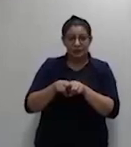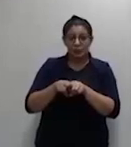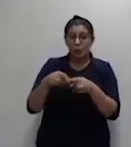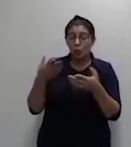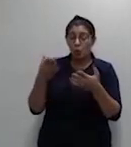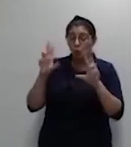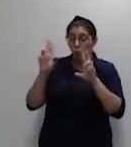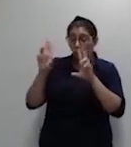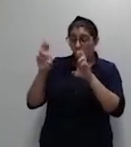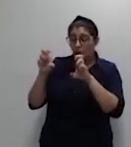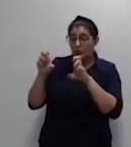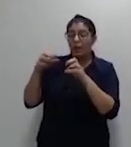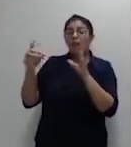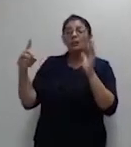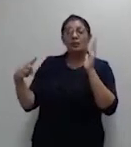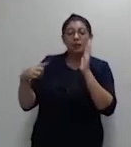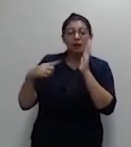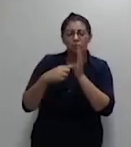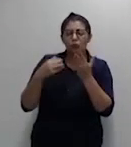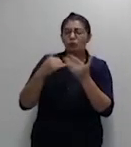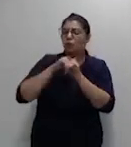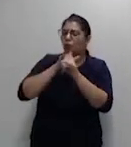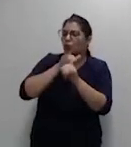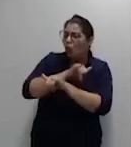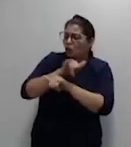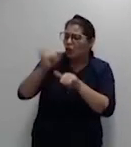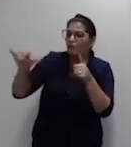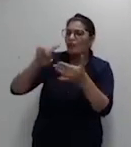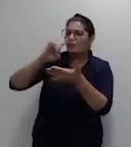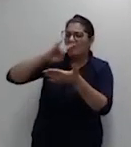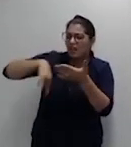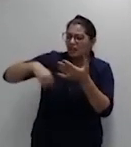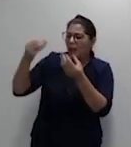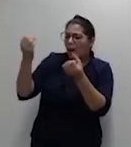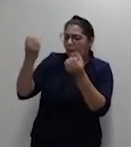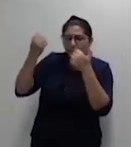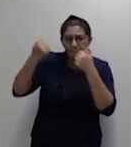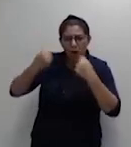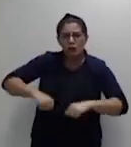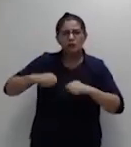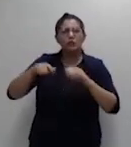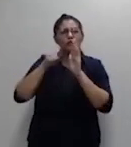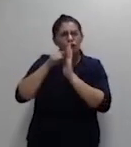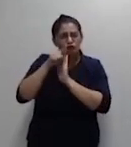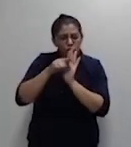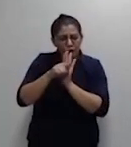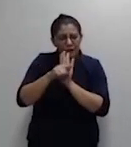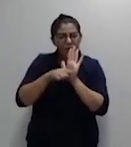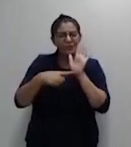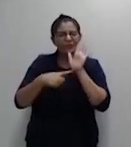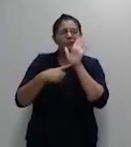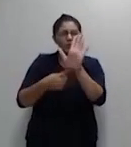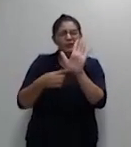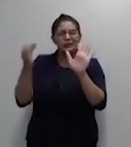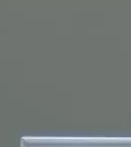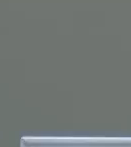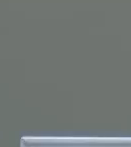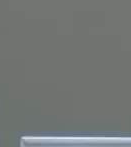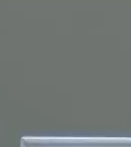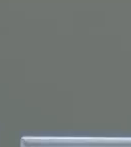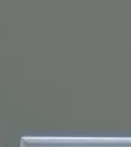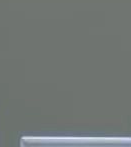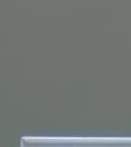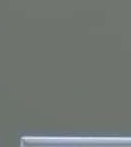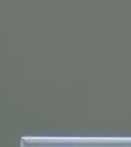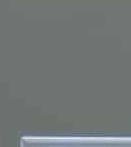hoje pela manhã foram ouvidas as defesas dos réus no processo cada advogado teve direito a 15 minutos para sustentação oral